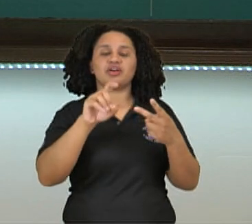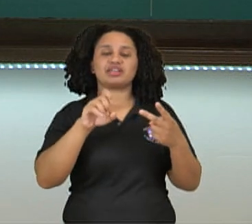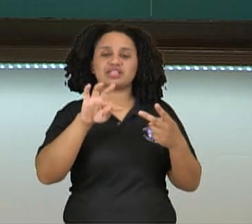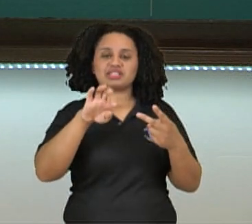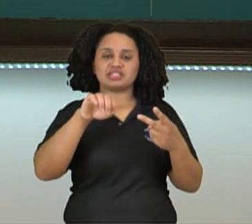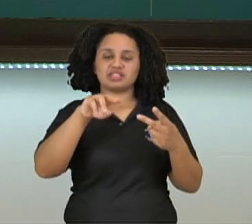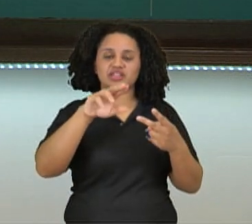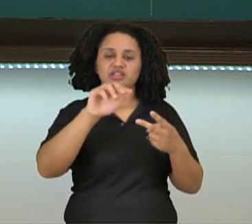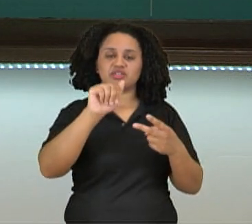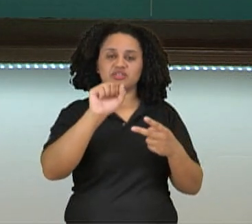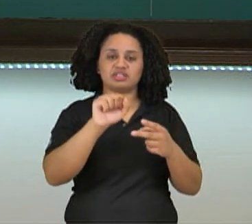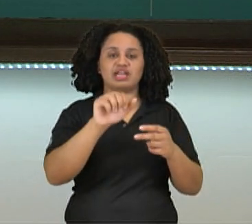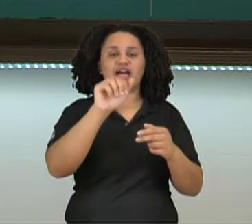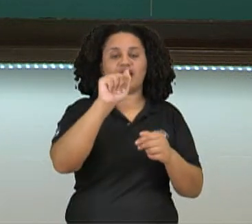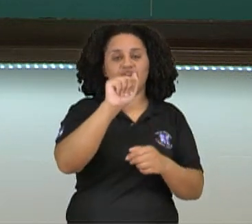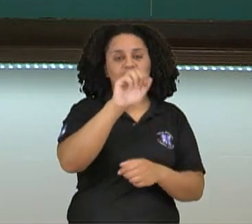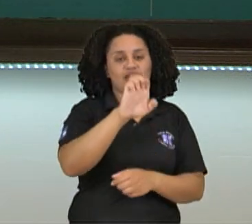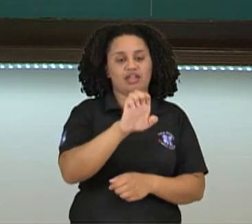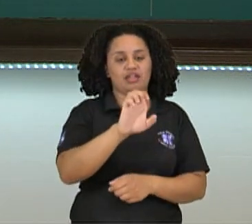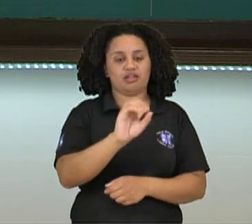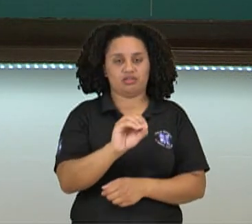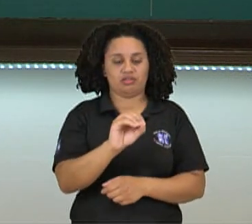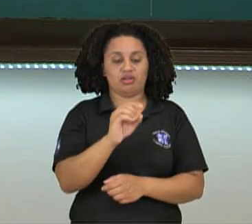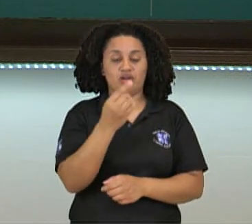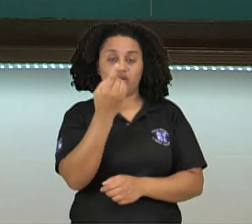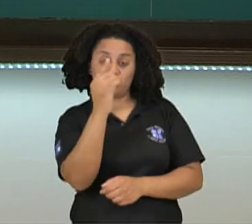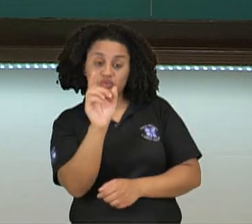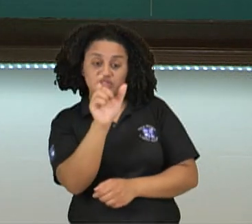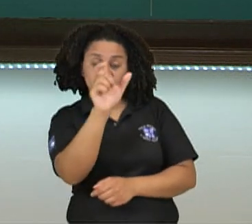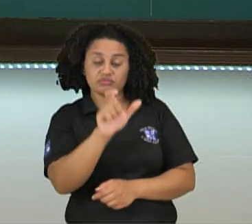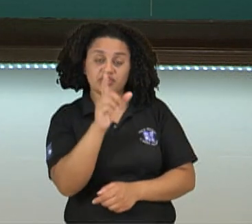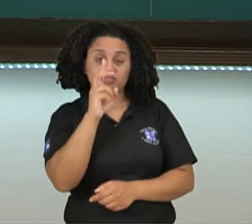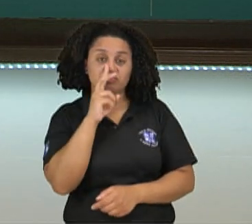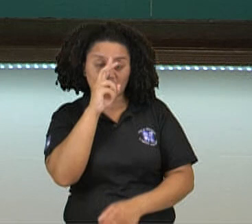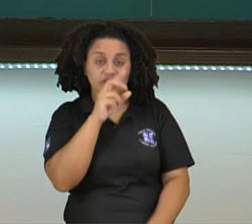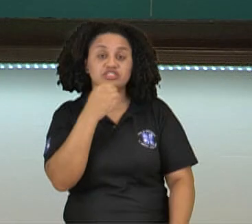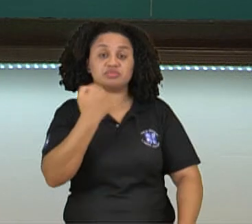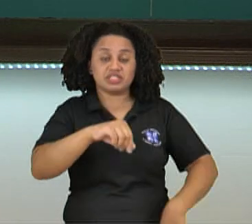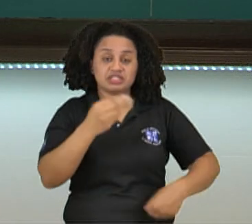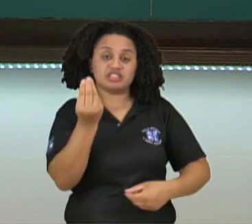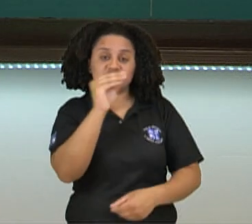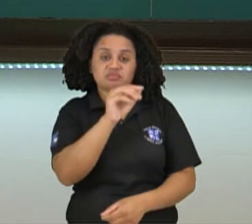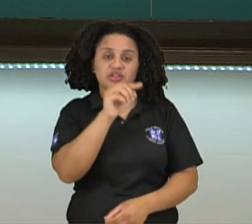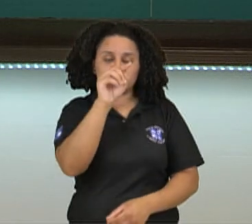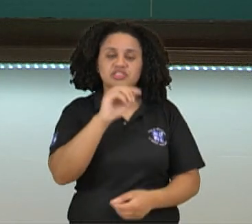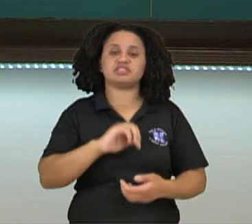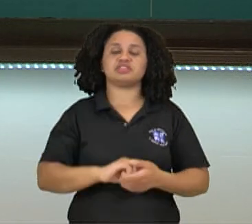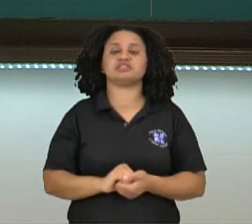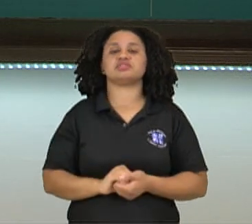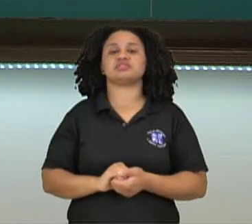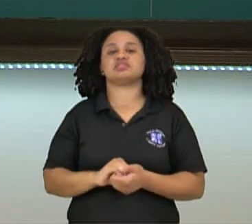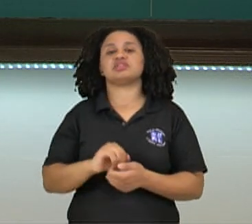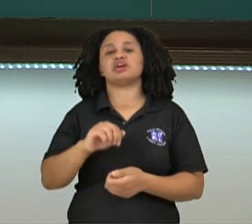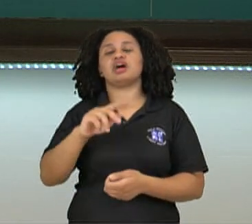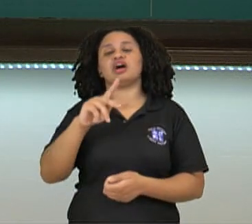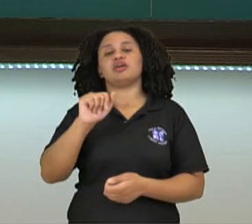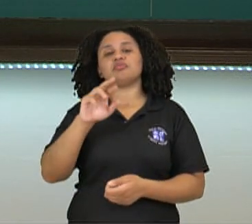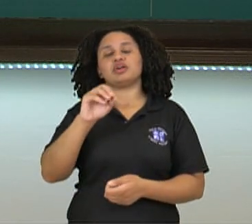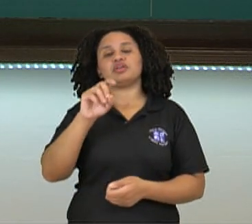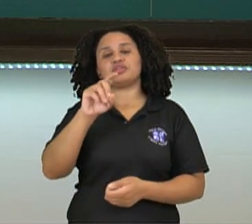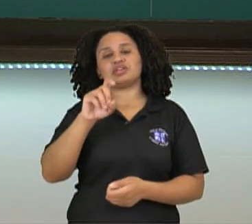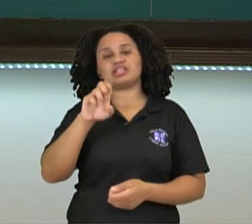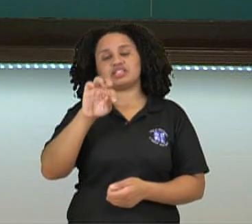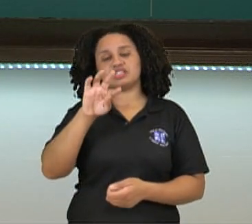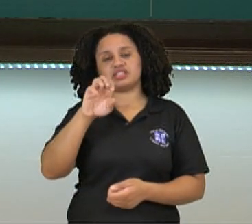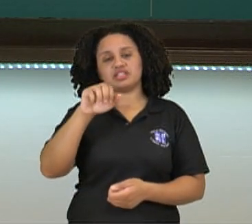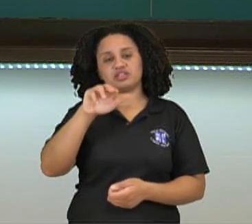Sempre que terminar em A, E, O e a última sílaba for atônica é acentuada. Para as paroxítonas, aquelas que terminarem em